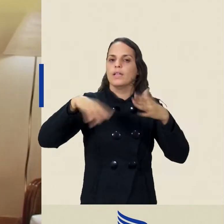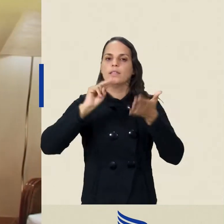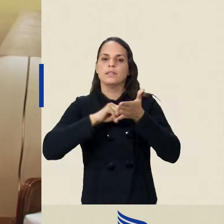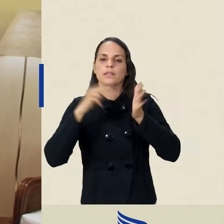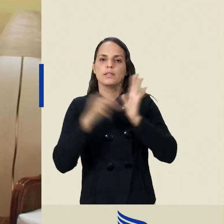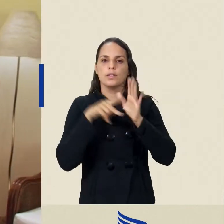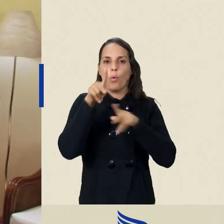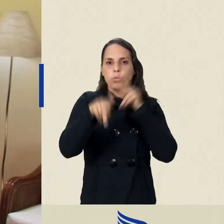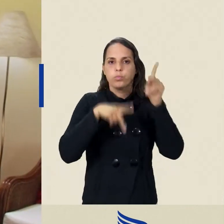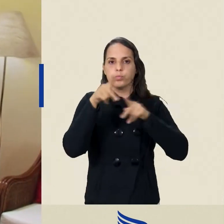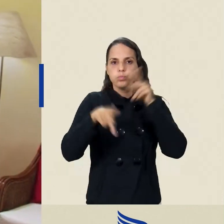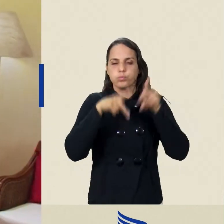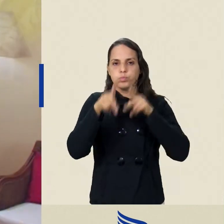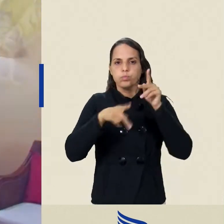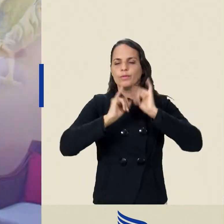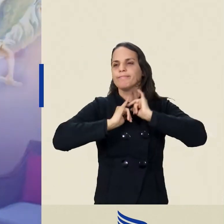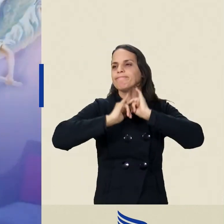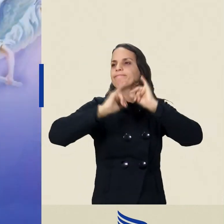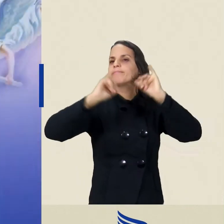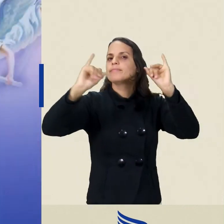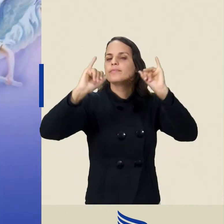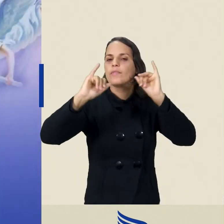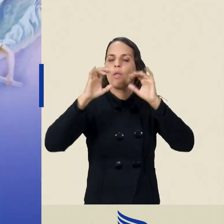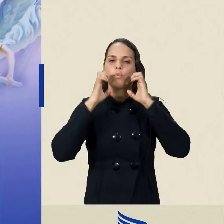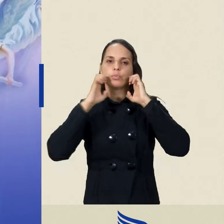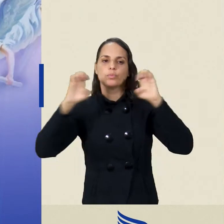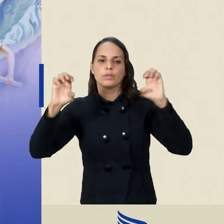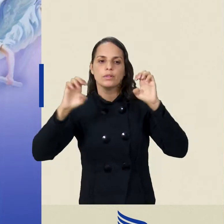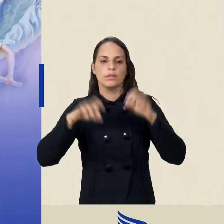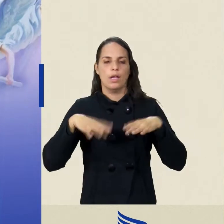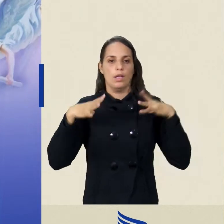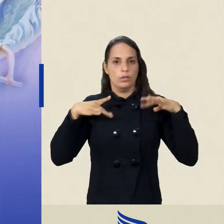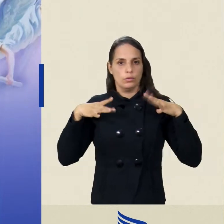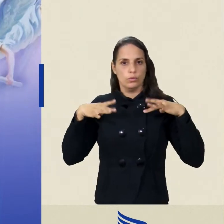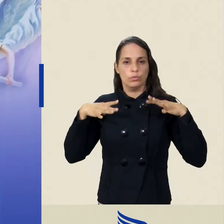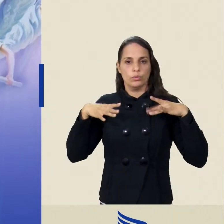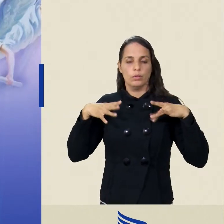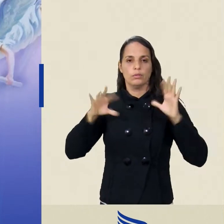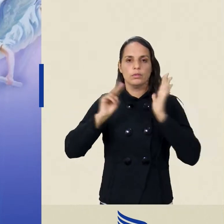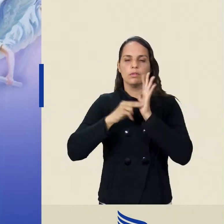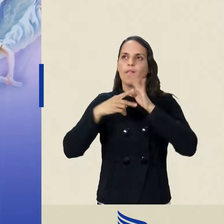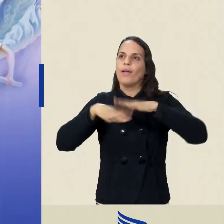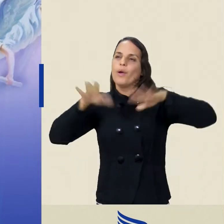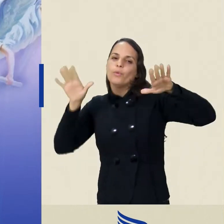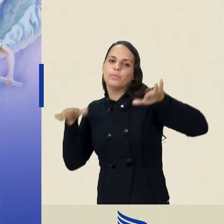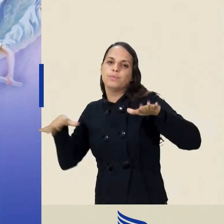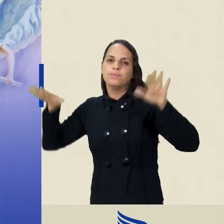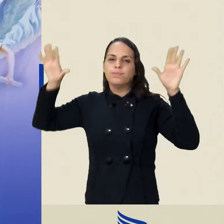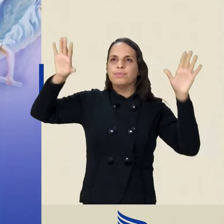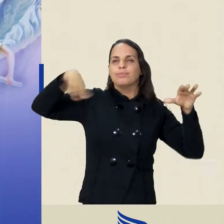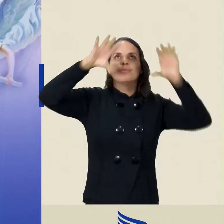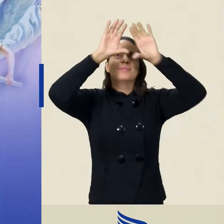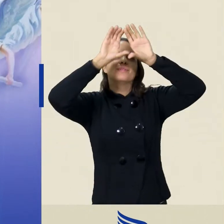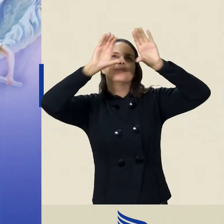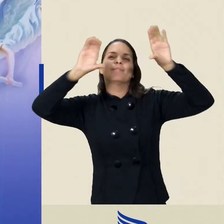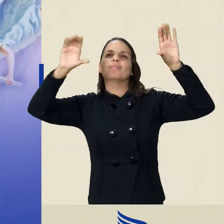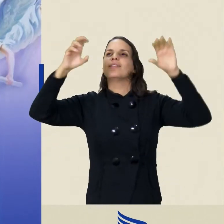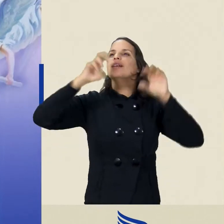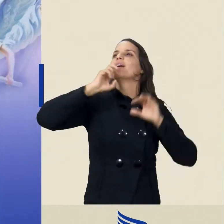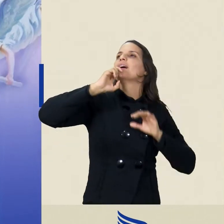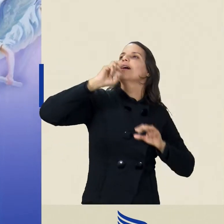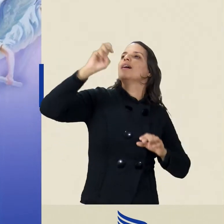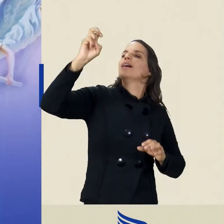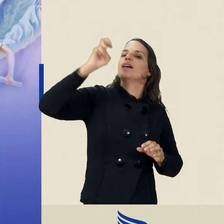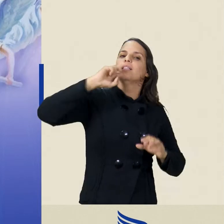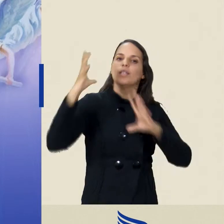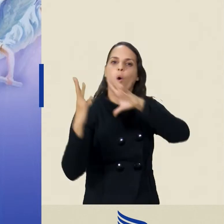evangelho do reino, o evangelho eterno. Os anjos são representados como voando pelo meio do céu, proclamando ao mundo uma